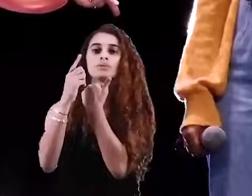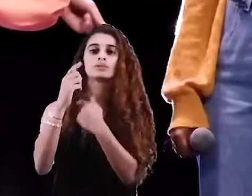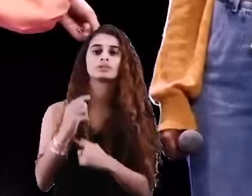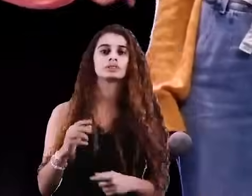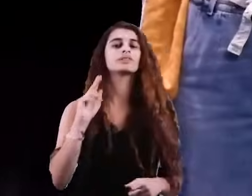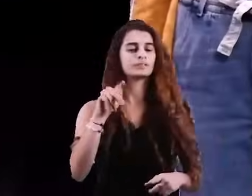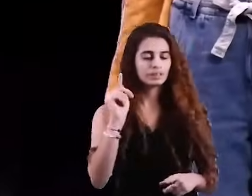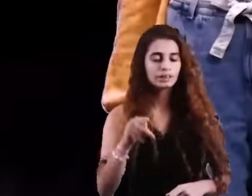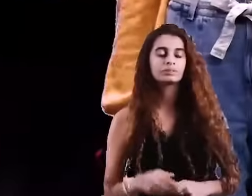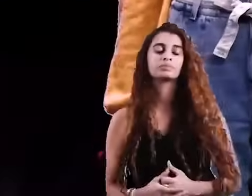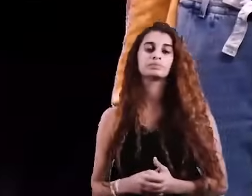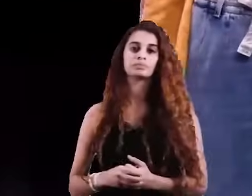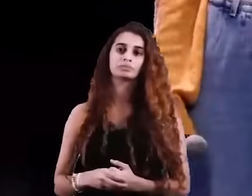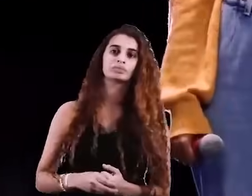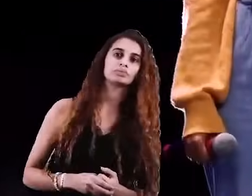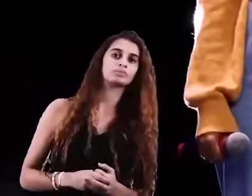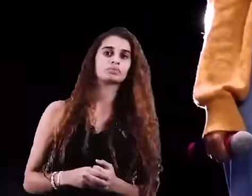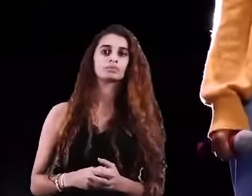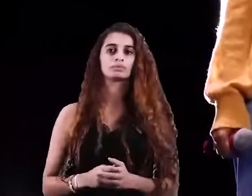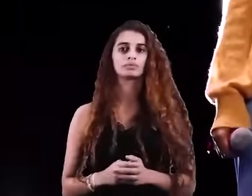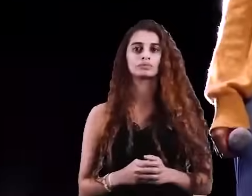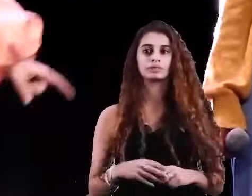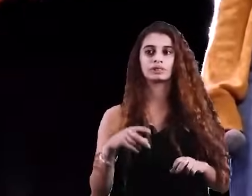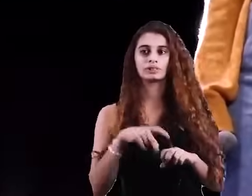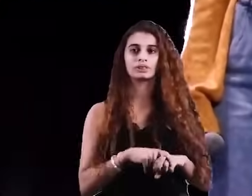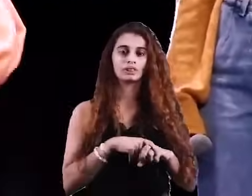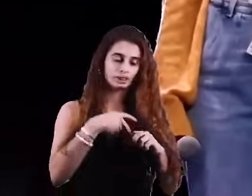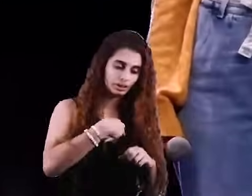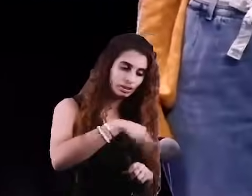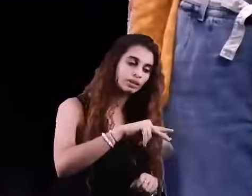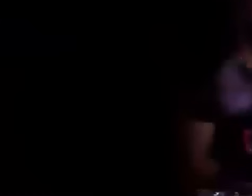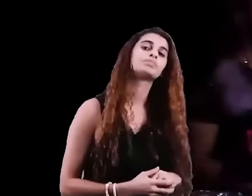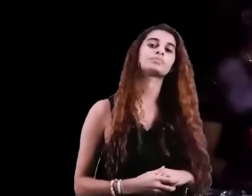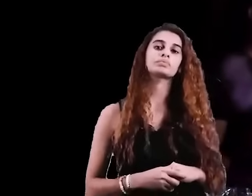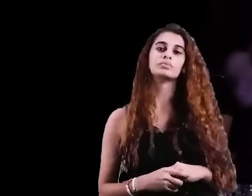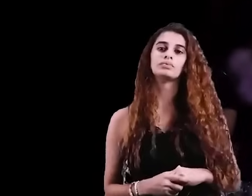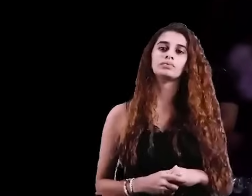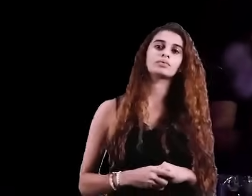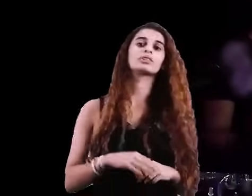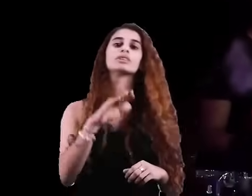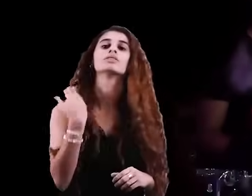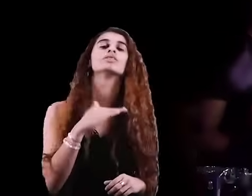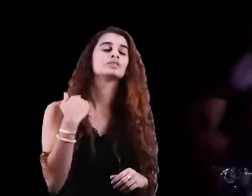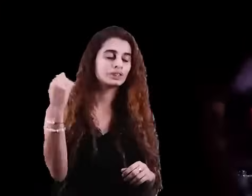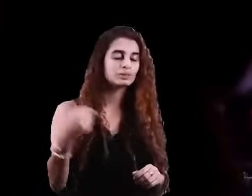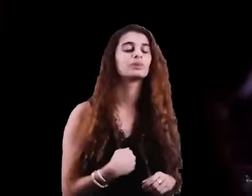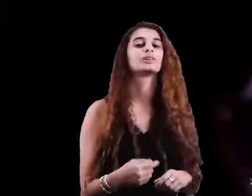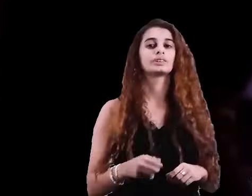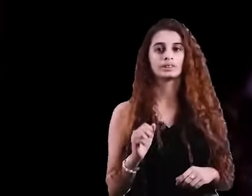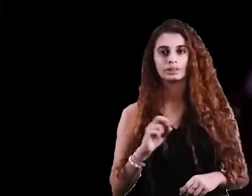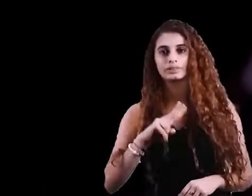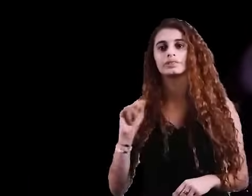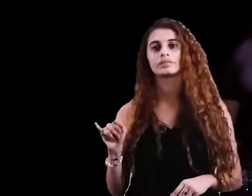vai. Vai ter uma hora que você vai ter que montar num jegue, vai. Vai ter uma hora que você vai ter que enfrentar um assassino, vai. Mas